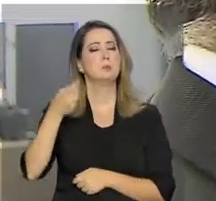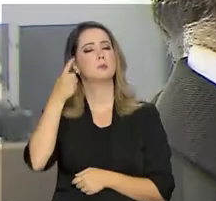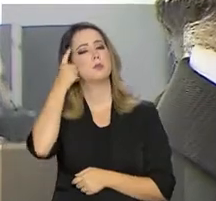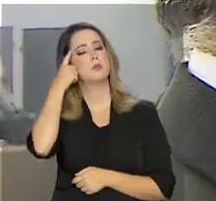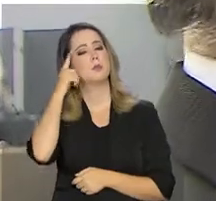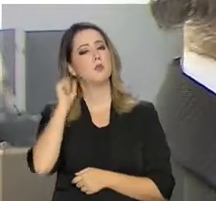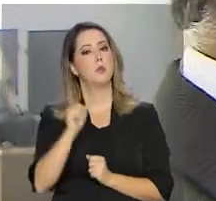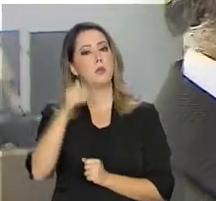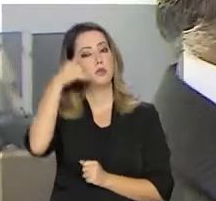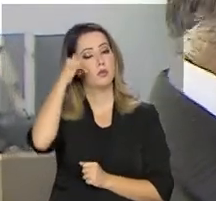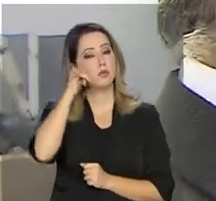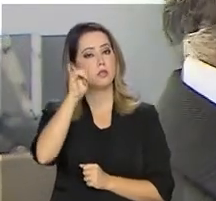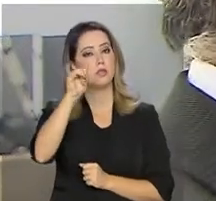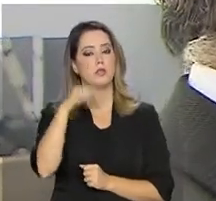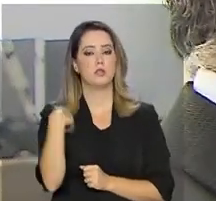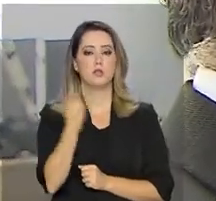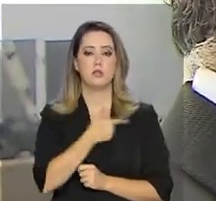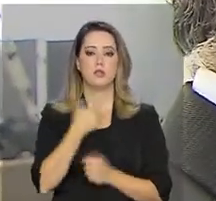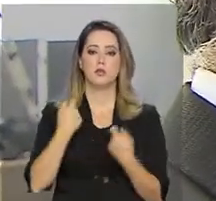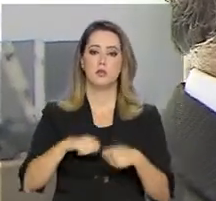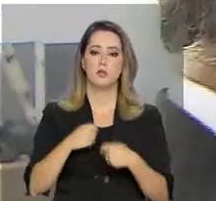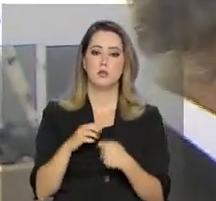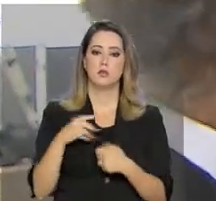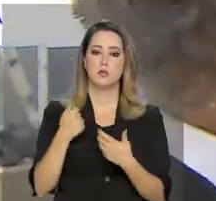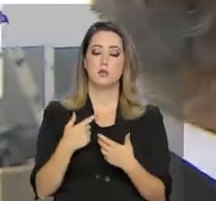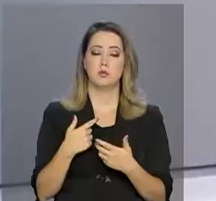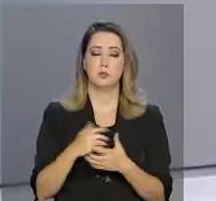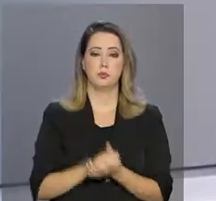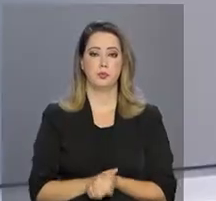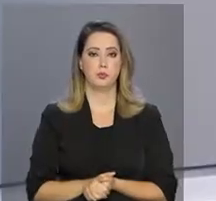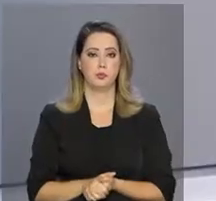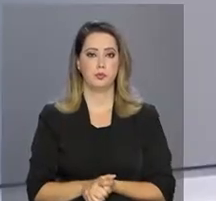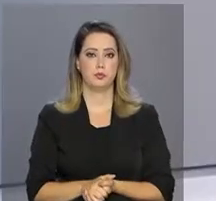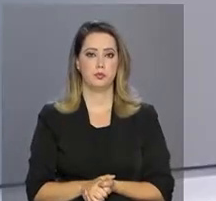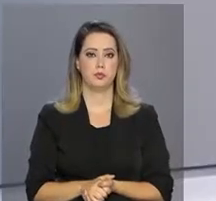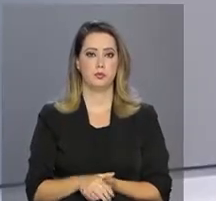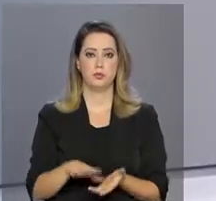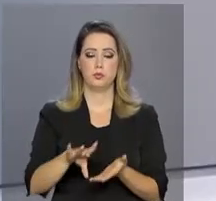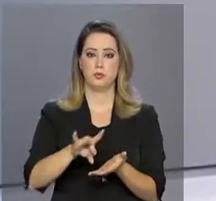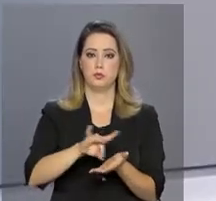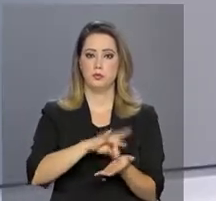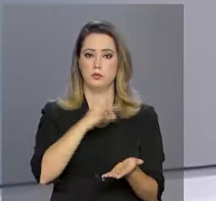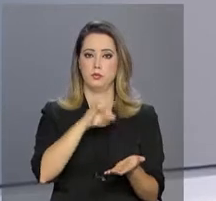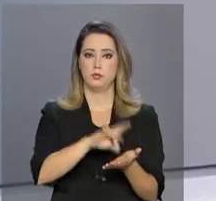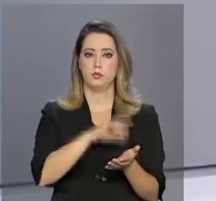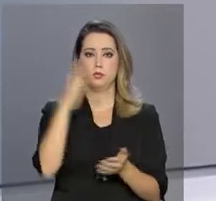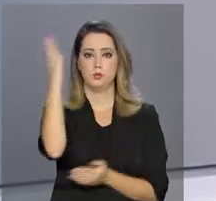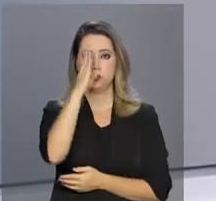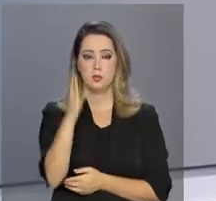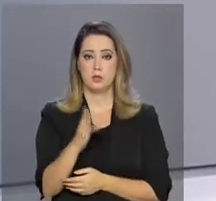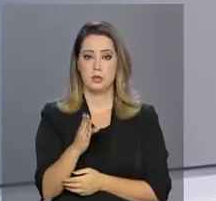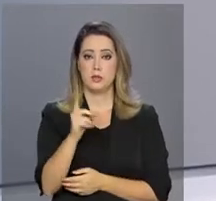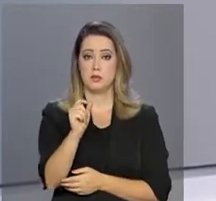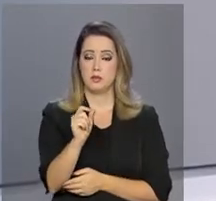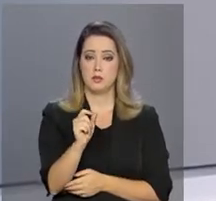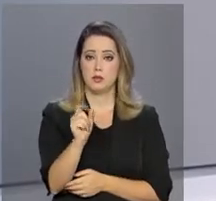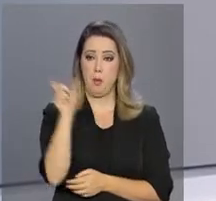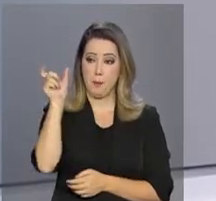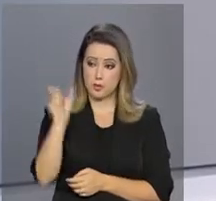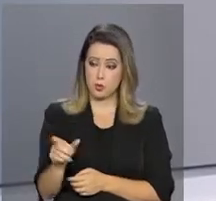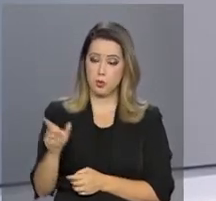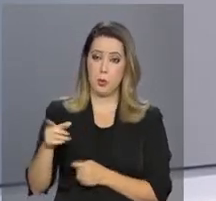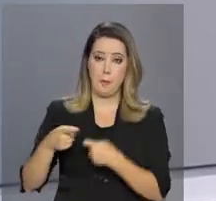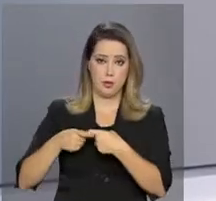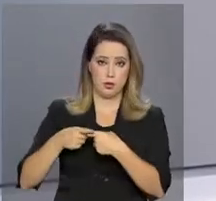nós evitarmos então nós temos que adotar todas as providências as inscrições para brasileiros no programa mais médicos